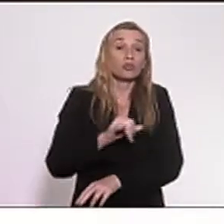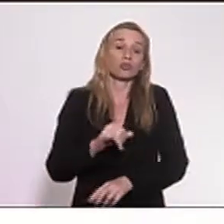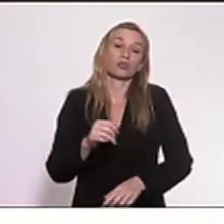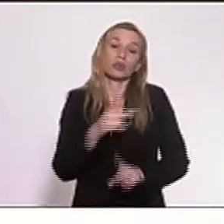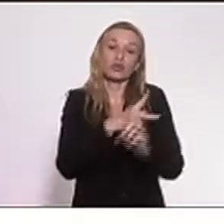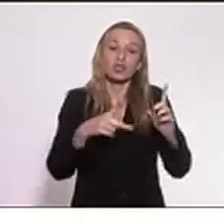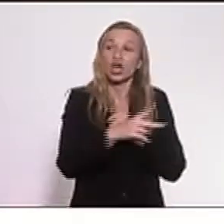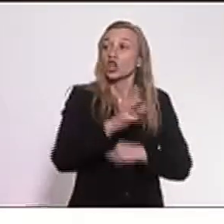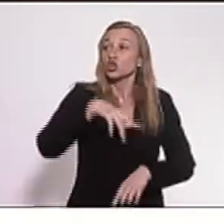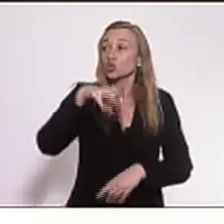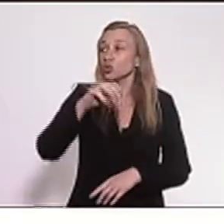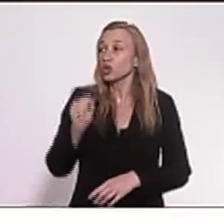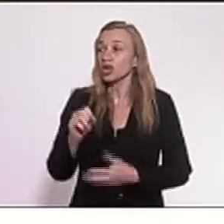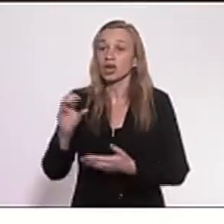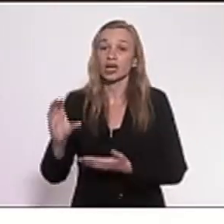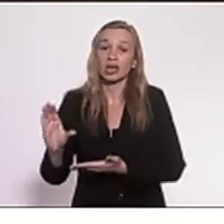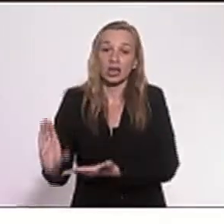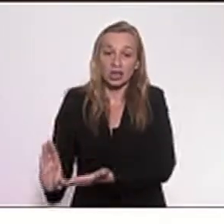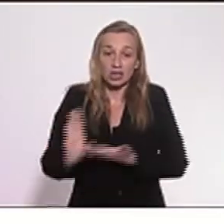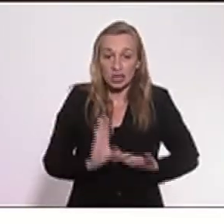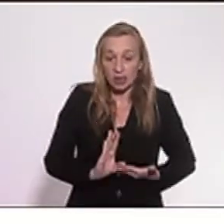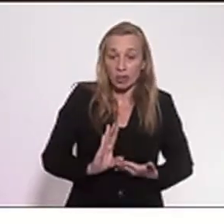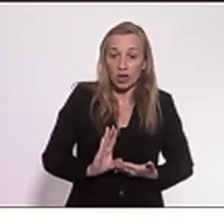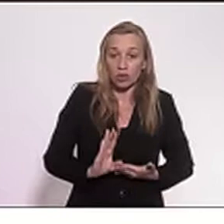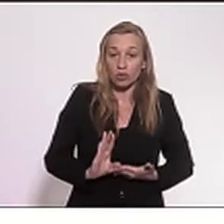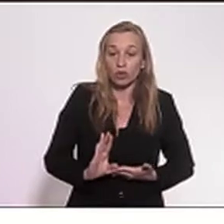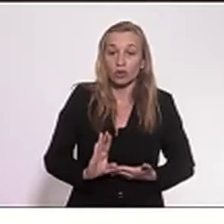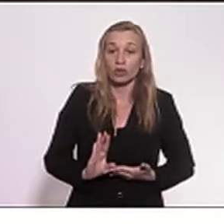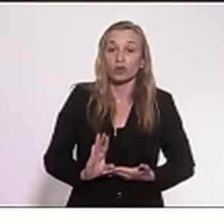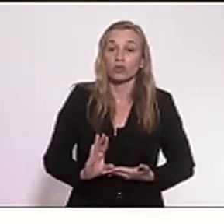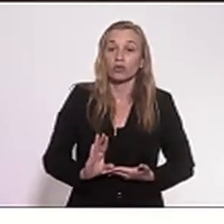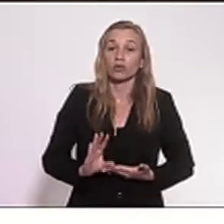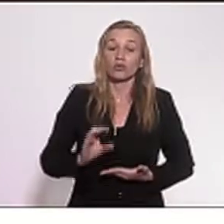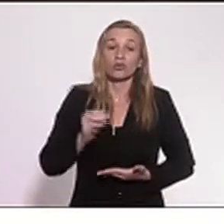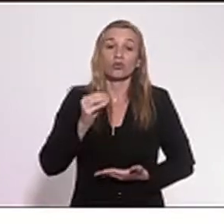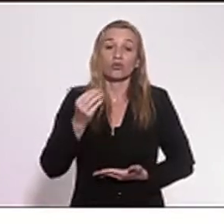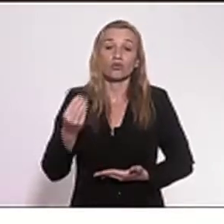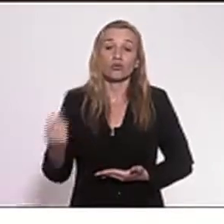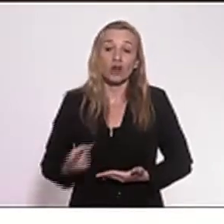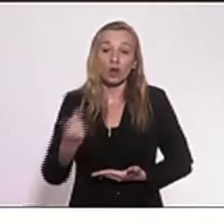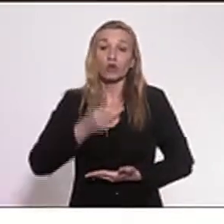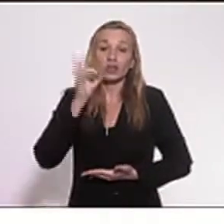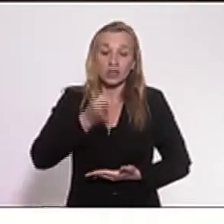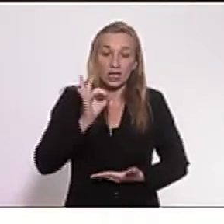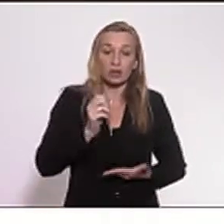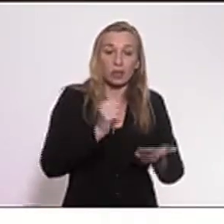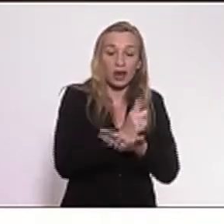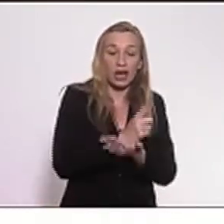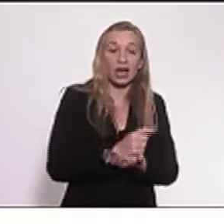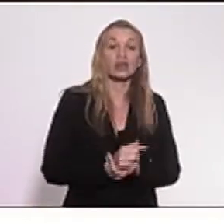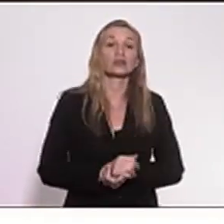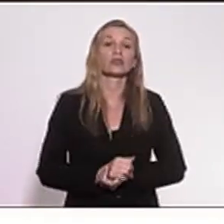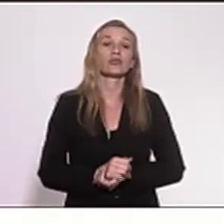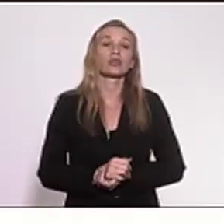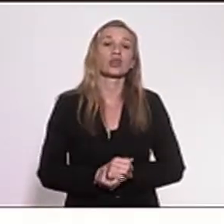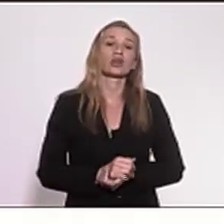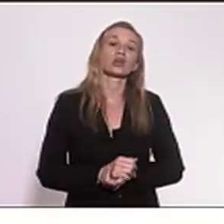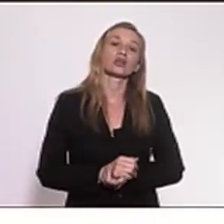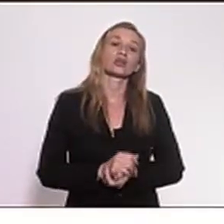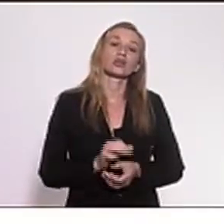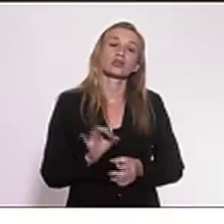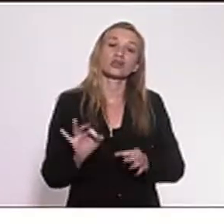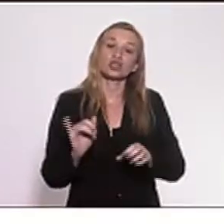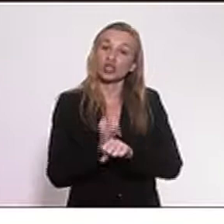dinheiro suficiente para ter um equilíbrio atuarial. O que é isso? É para o Rio Previdência projetar as